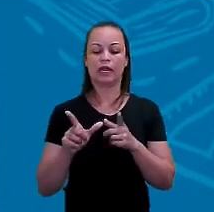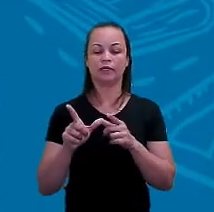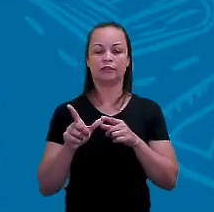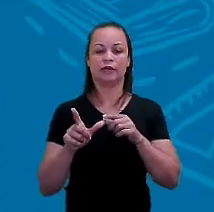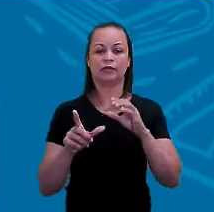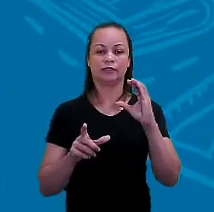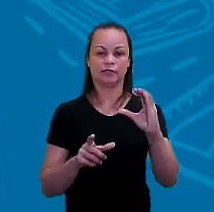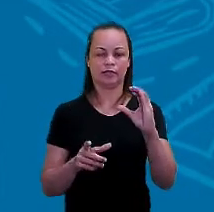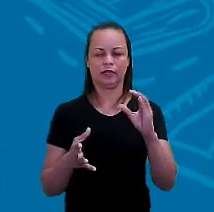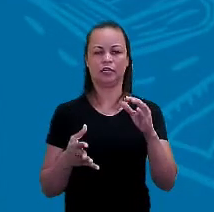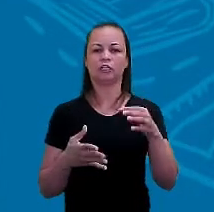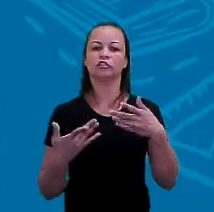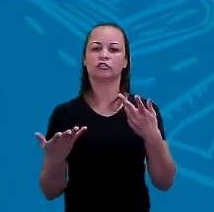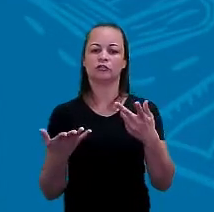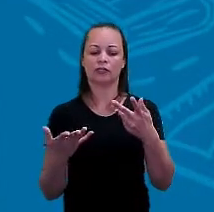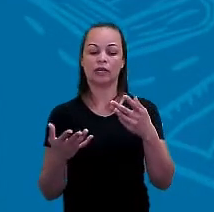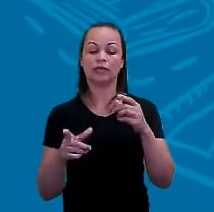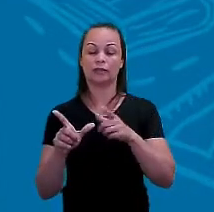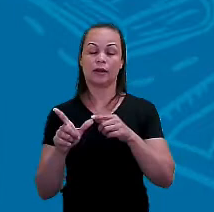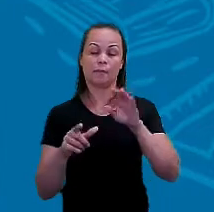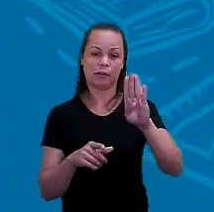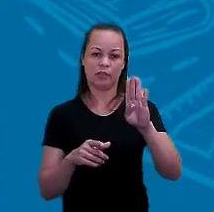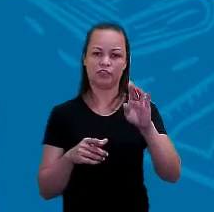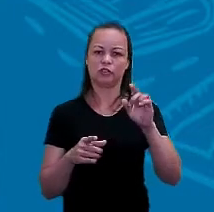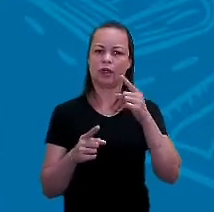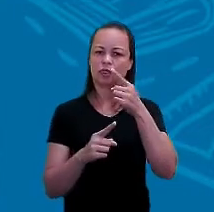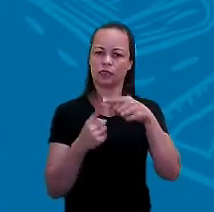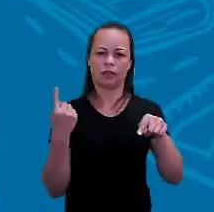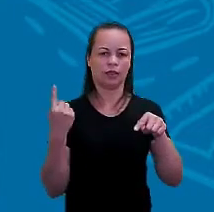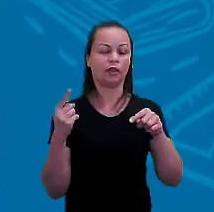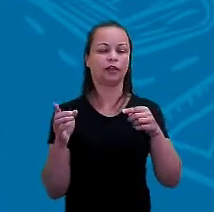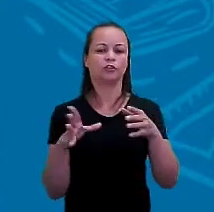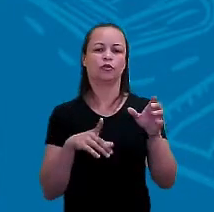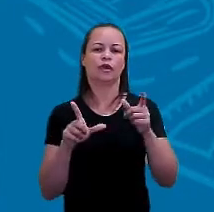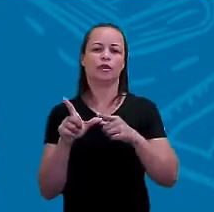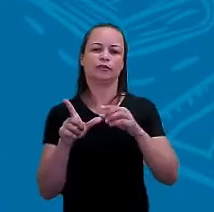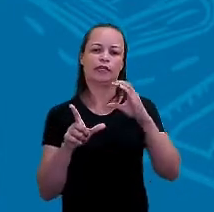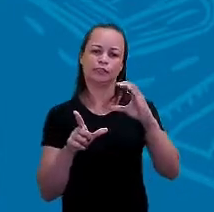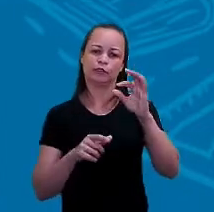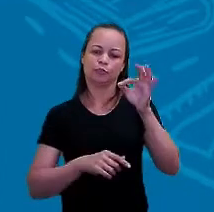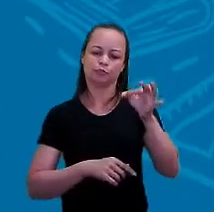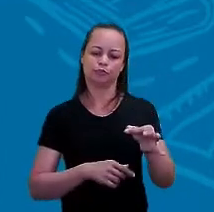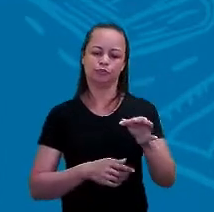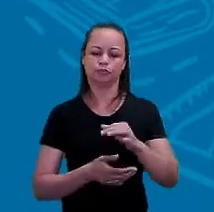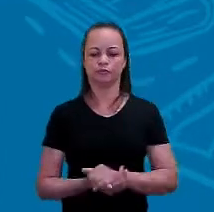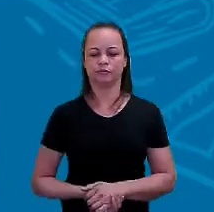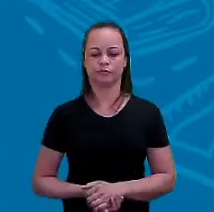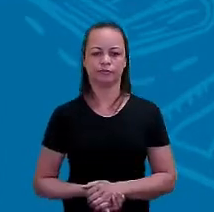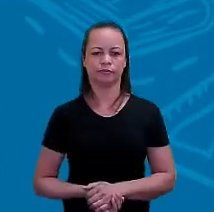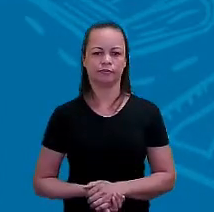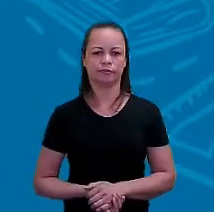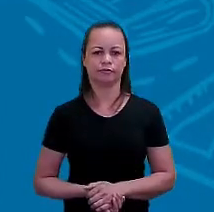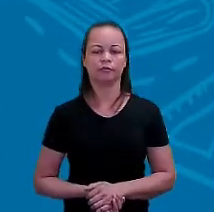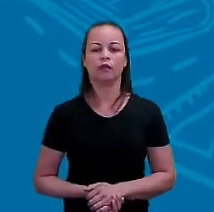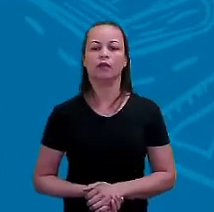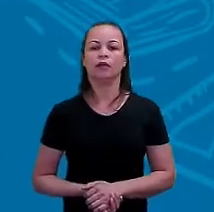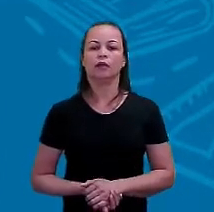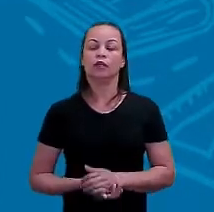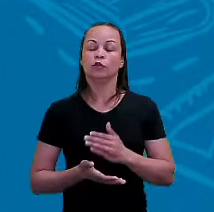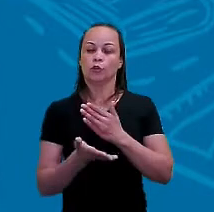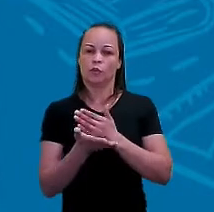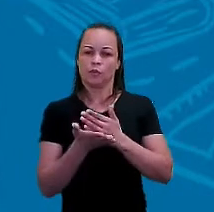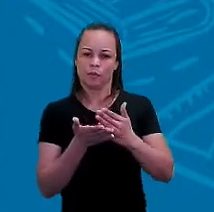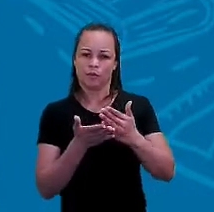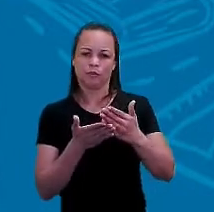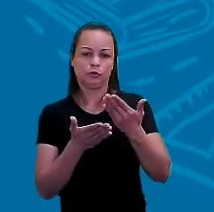está negando. Let's think a little. Vamos pensar um pouco no começo da aula.